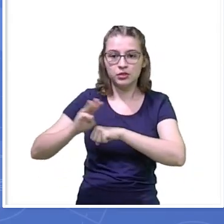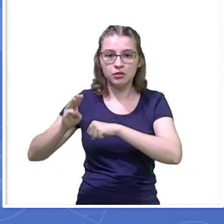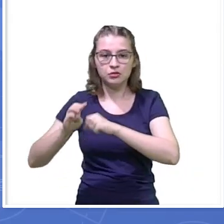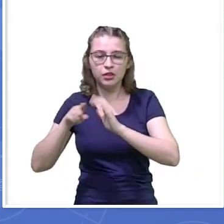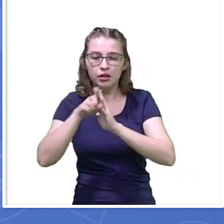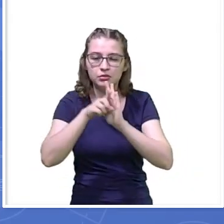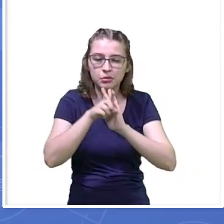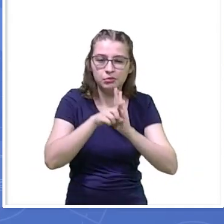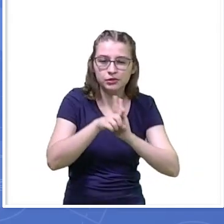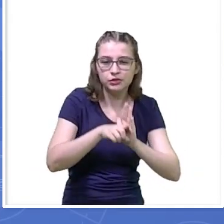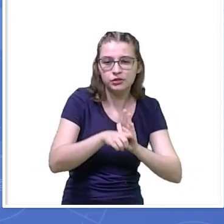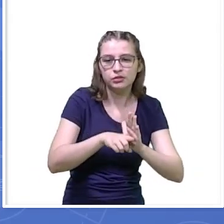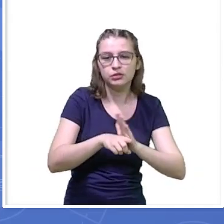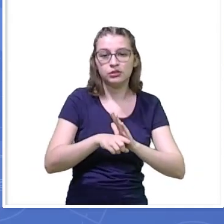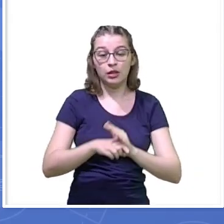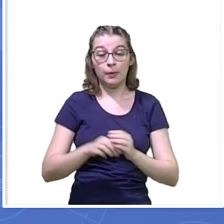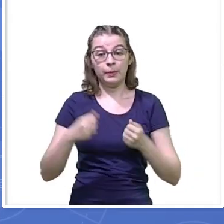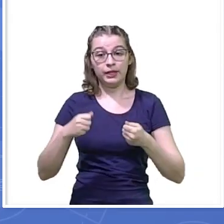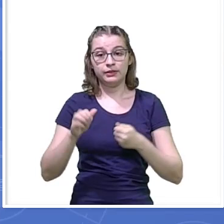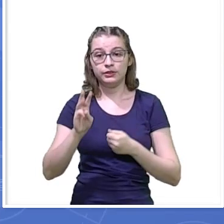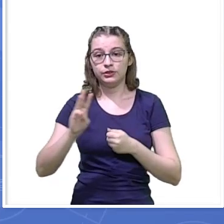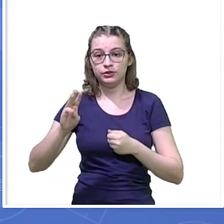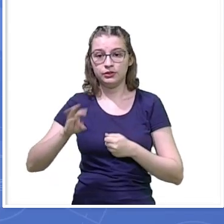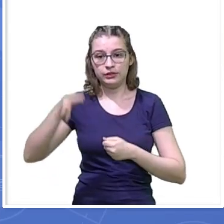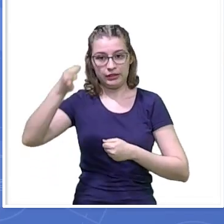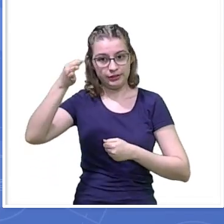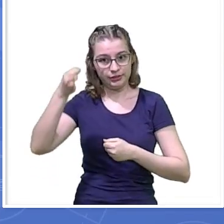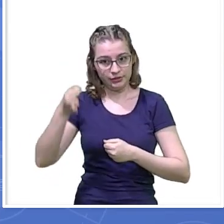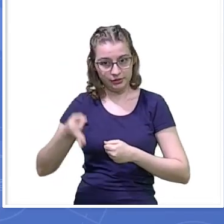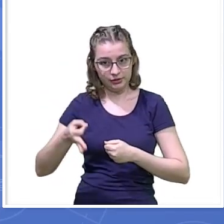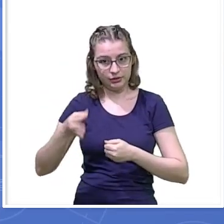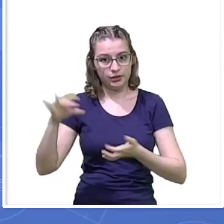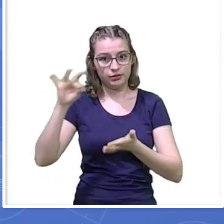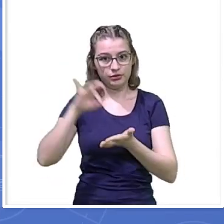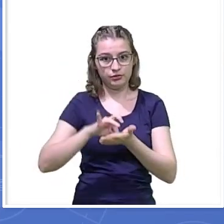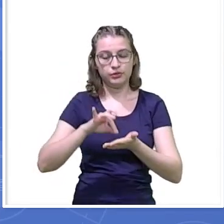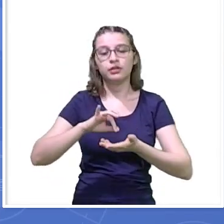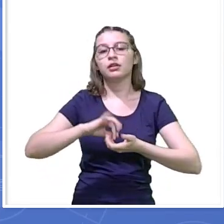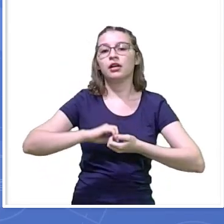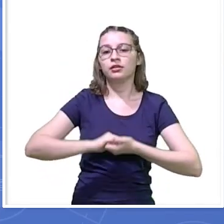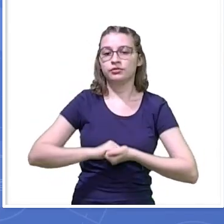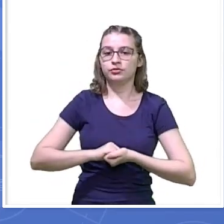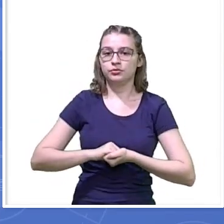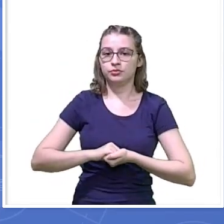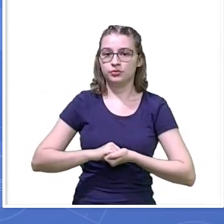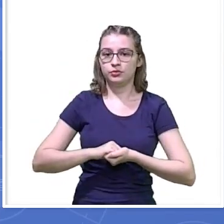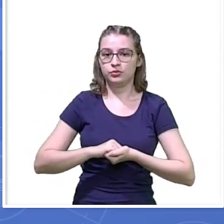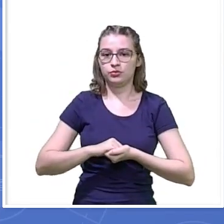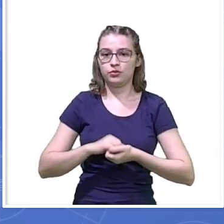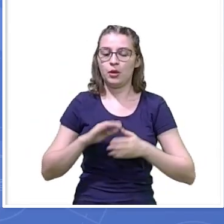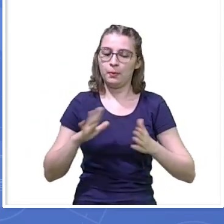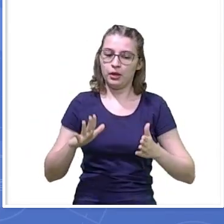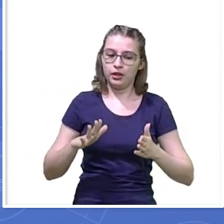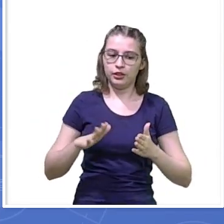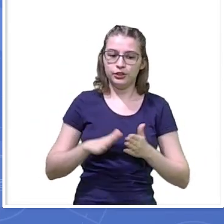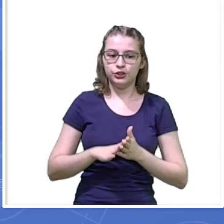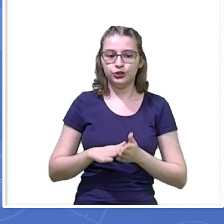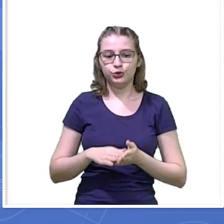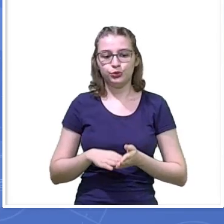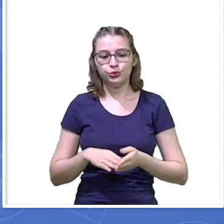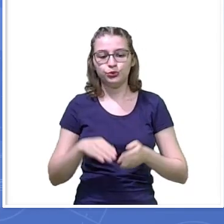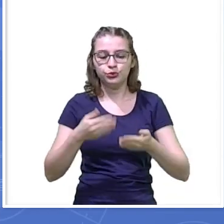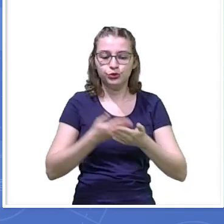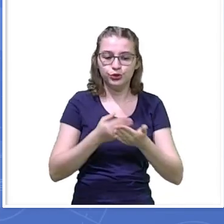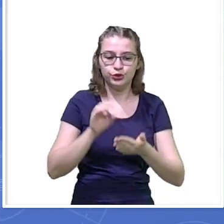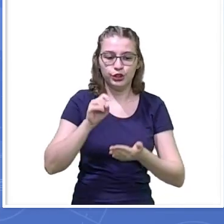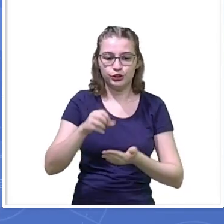na hora da sua pesquisa. A gente não pode esquecer nunca, né, que os estudos de vocês não é só a aula de 15 minutos